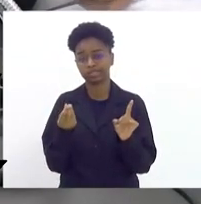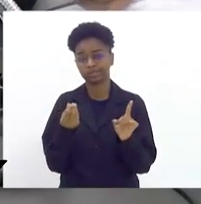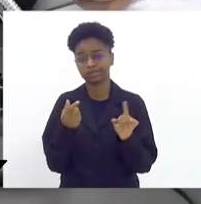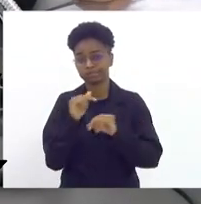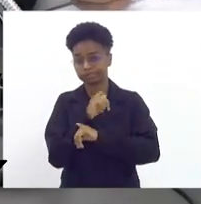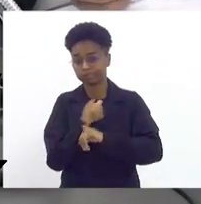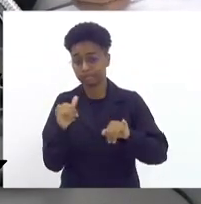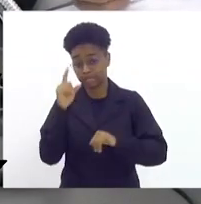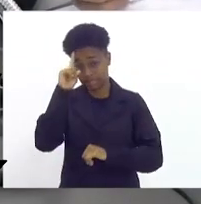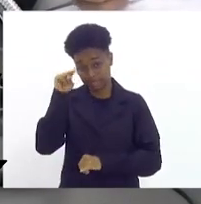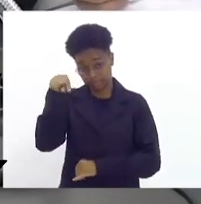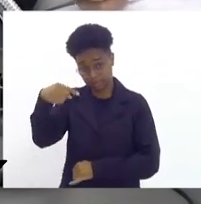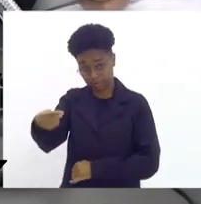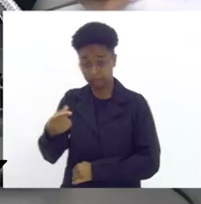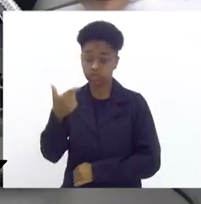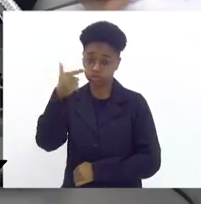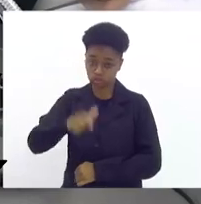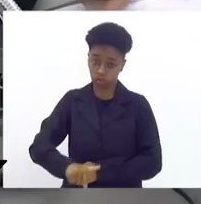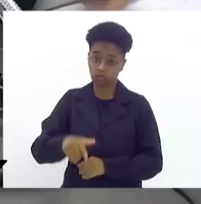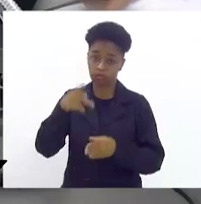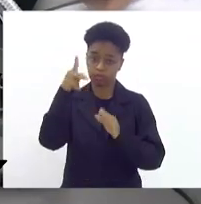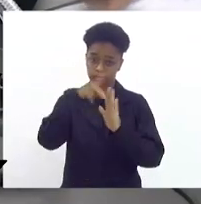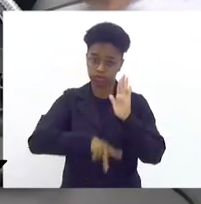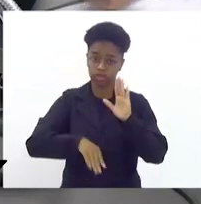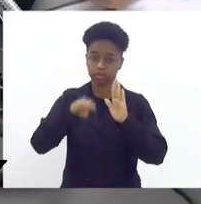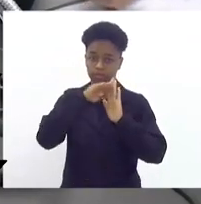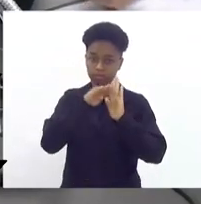dizendo que na semana que vem traremos de volta o projeto à pauta.